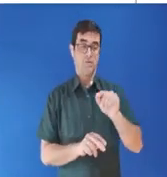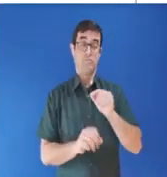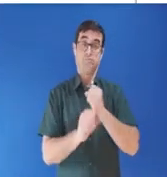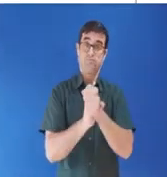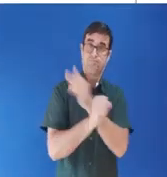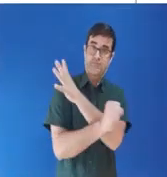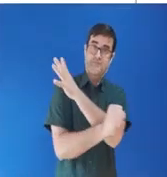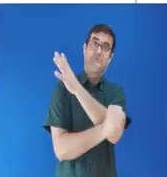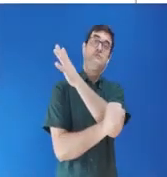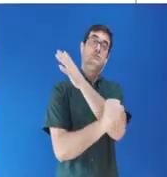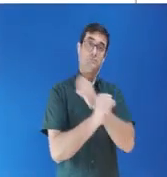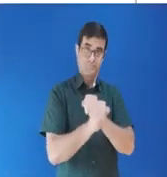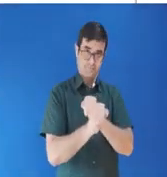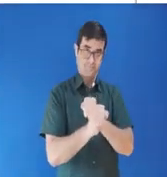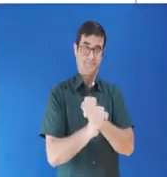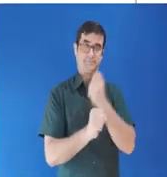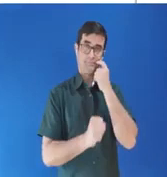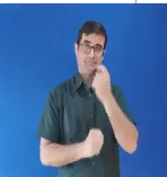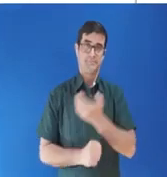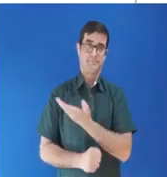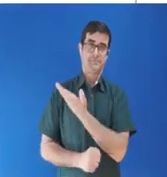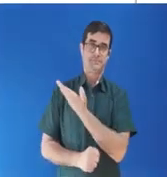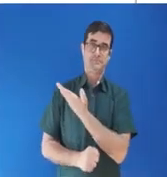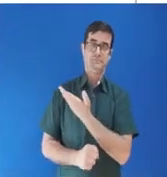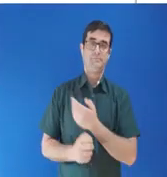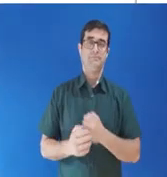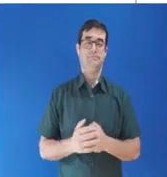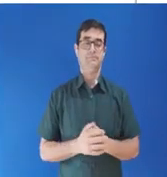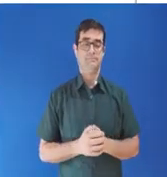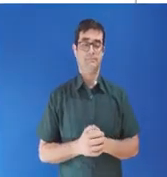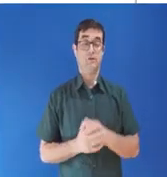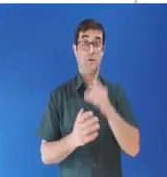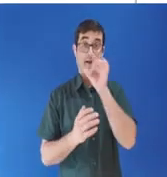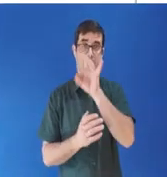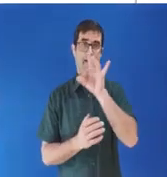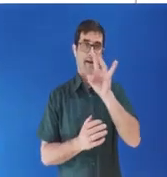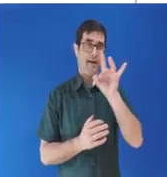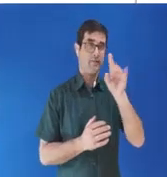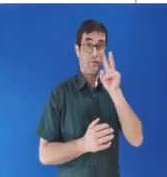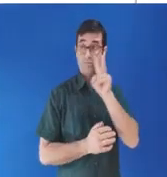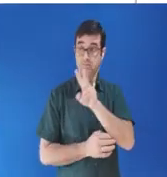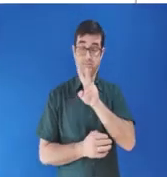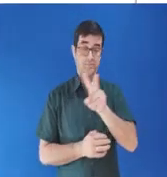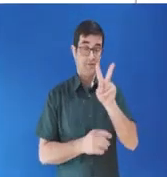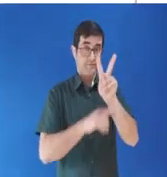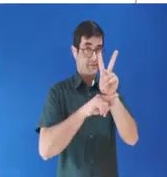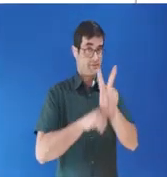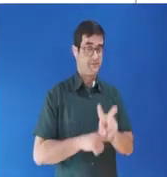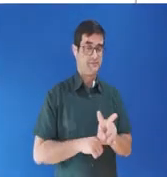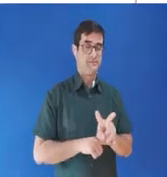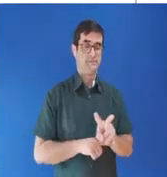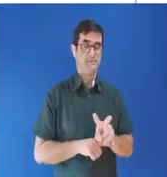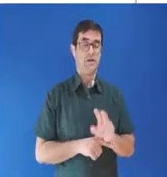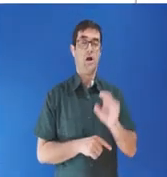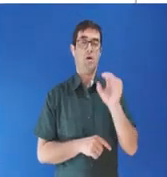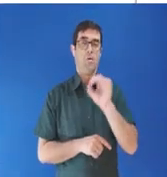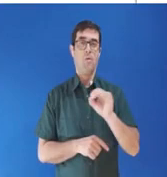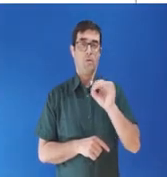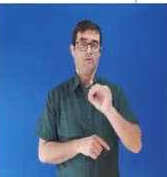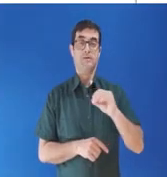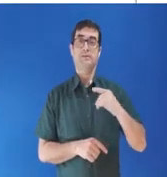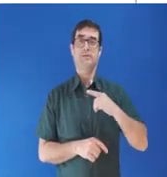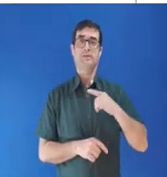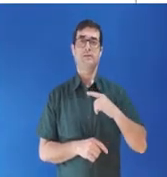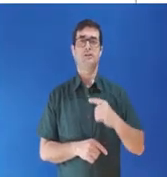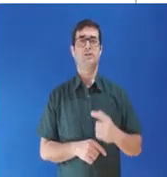ou exotérmico. E a gente vai precisar observar cada um deles, né? Então aqui eu tenho, por exemplo, para o oxigênio eu tenho